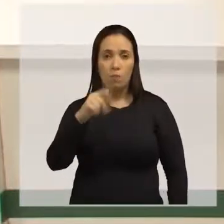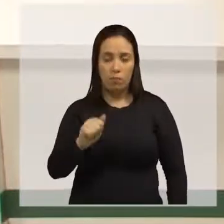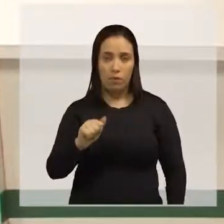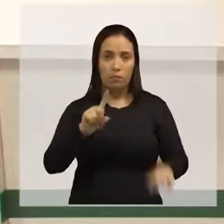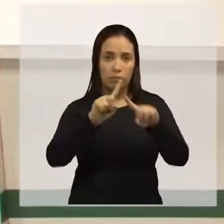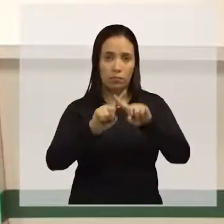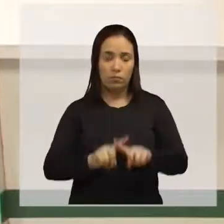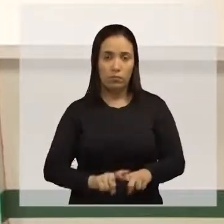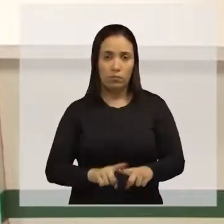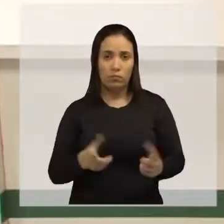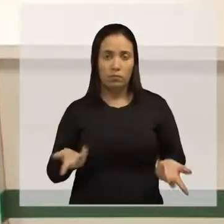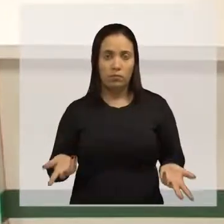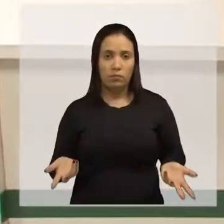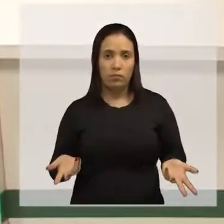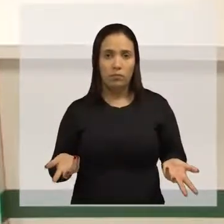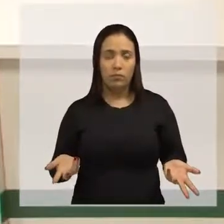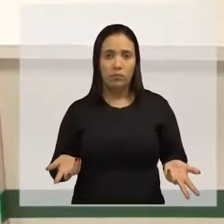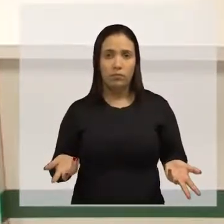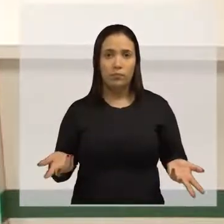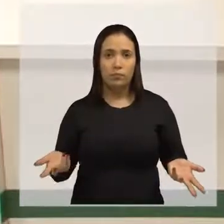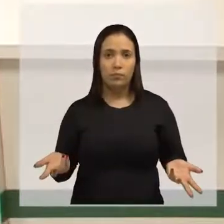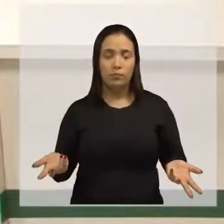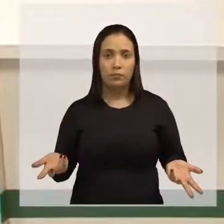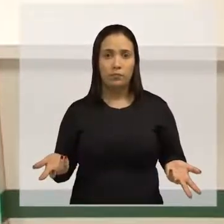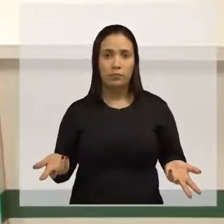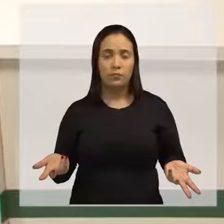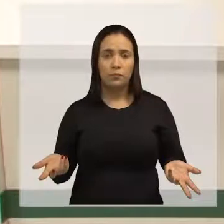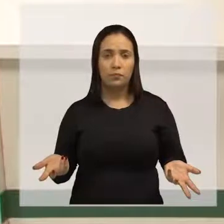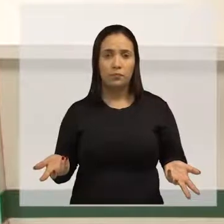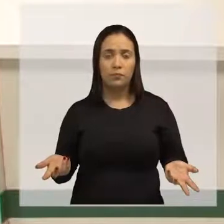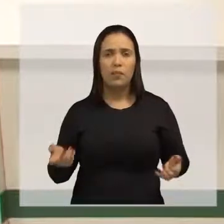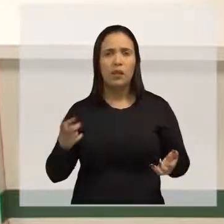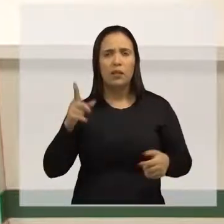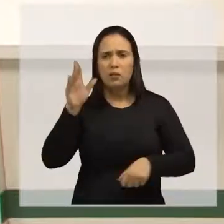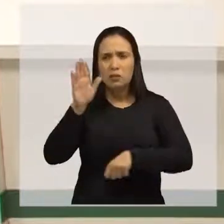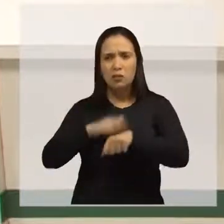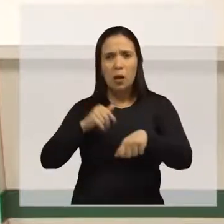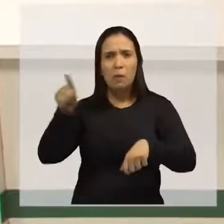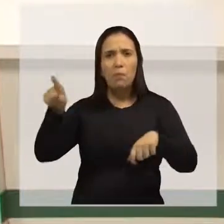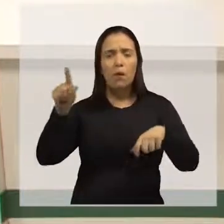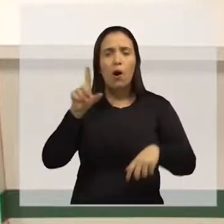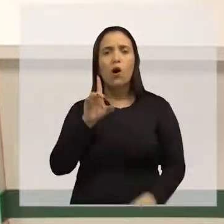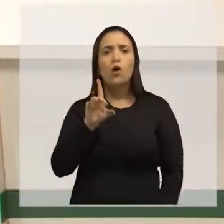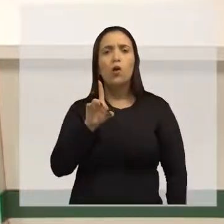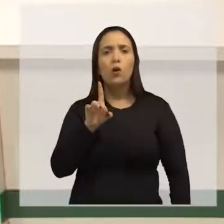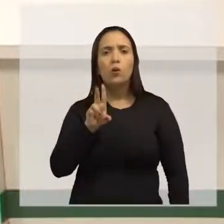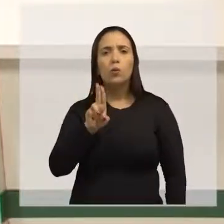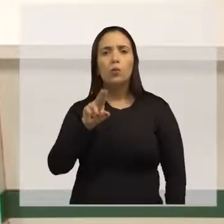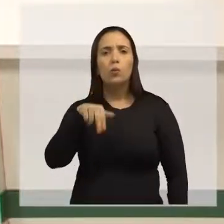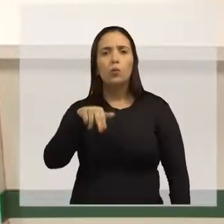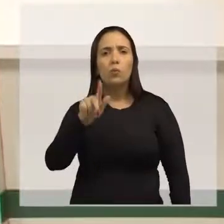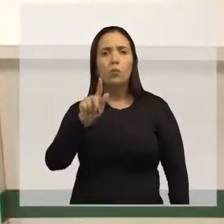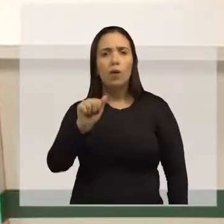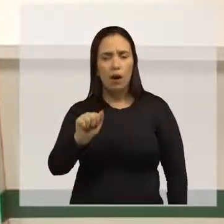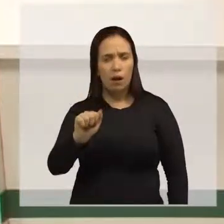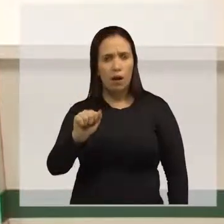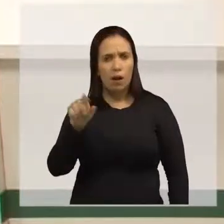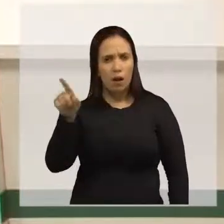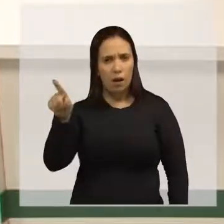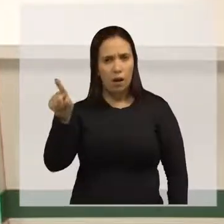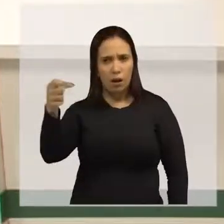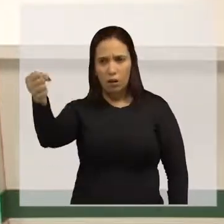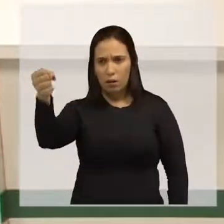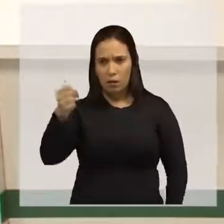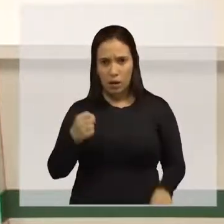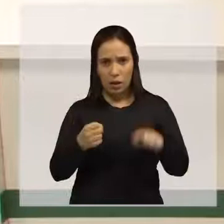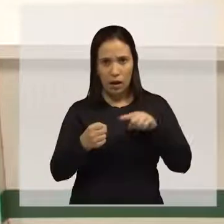e você chama Dunga. Pois é. Pelo amor de Deus. Mas por que Dunga? Porque Dunga faz parte do esquema. Fazia o jogo do esquema dos